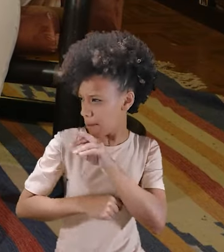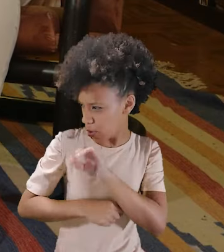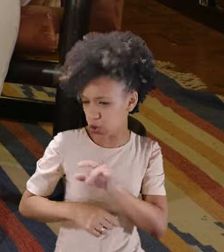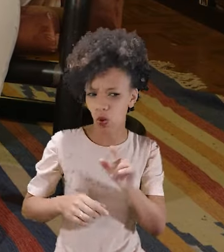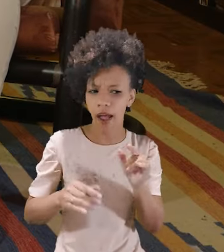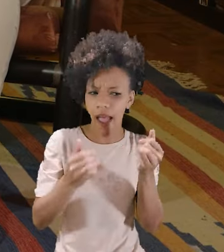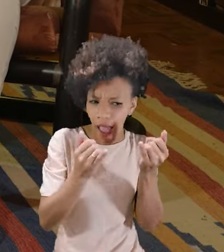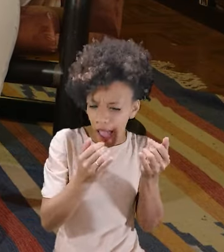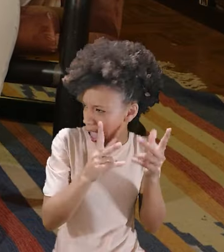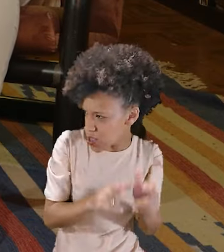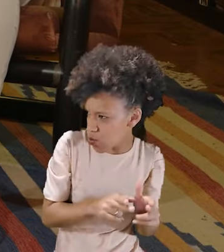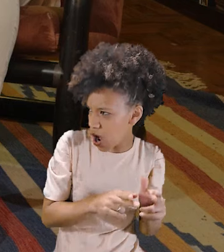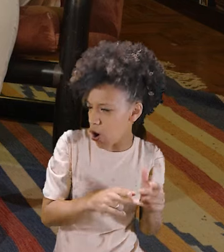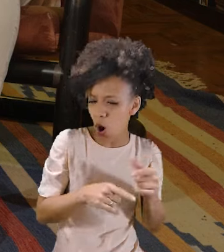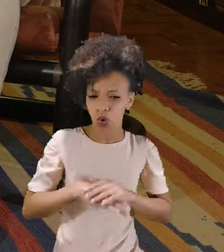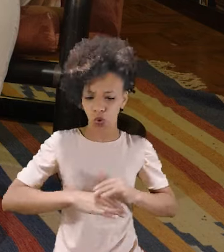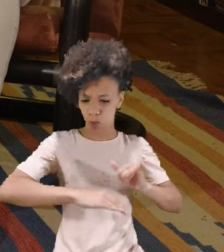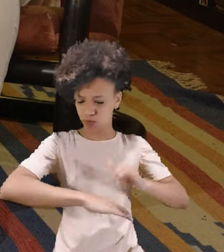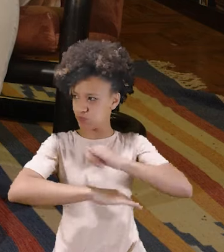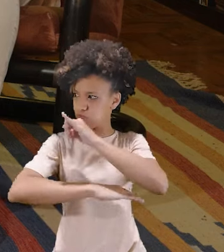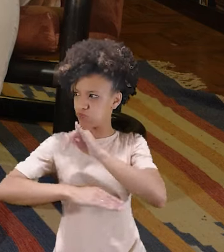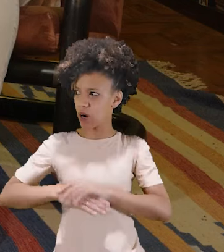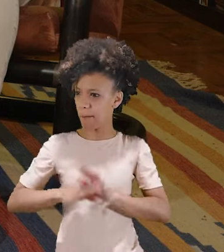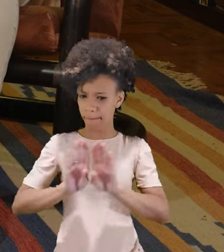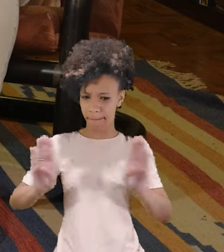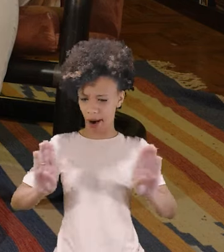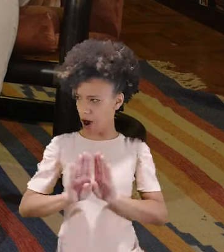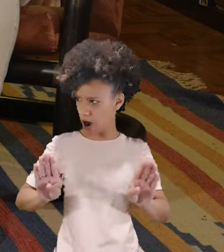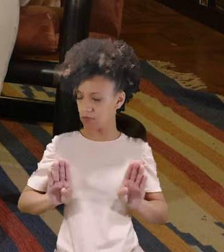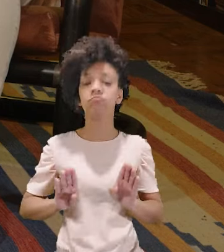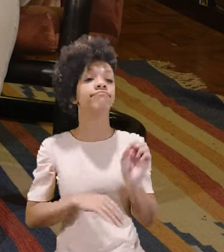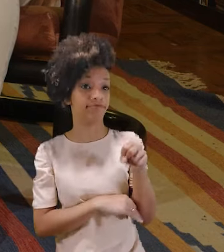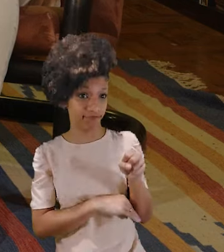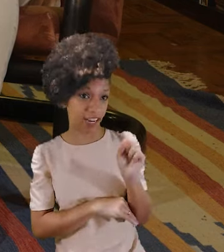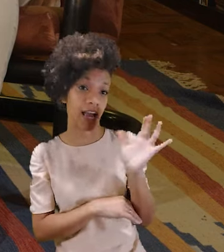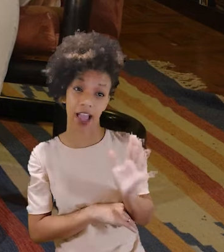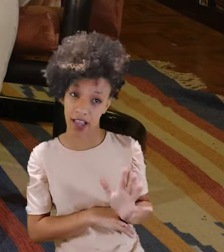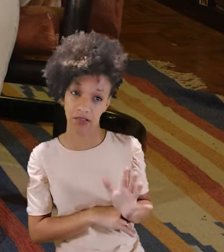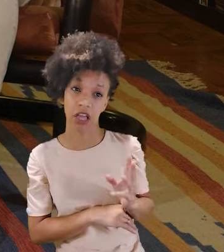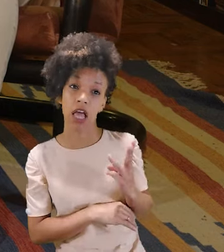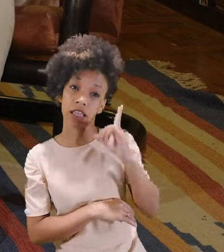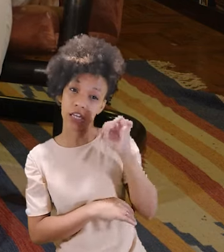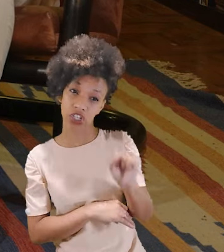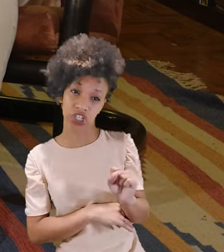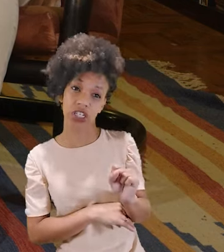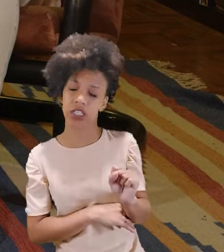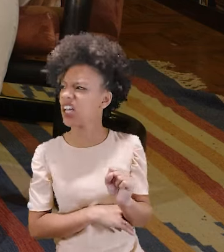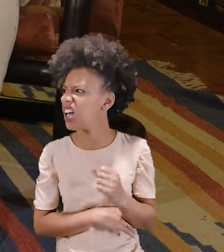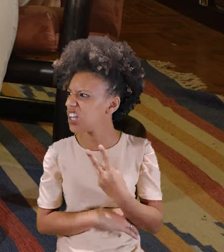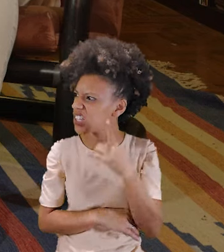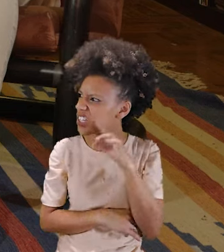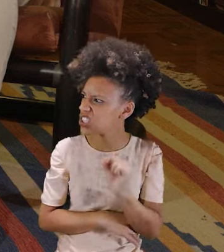é igual aeroporto por exemplo seus permissão como é que é esse negócio tudo tem que pagar cê acha bem antes em sim exatamente pelo menos três dias antes